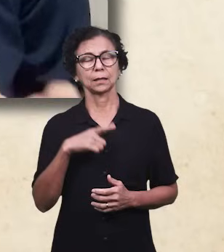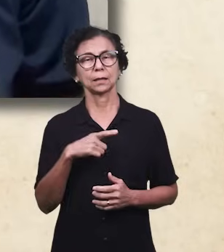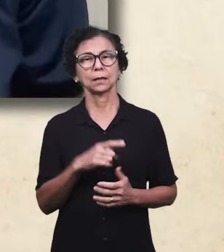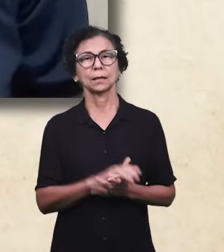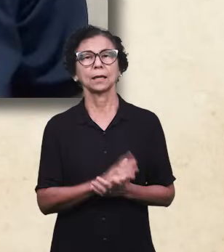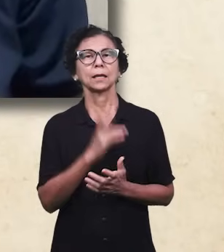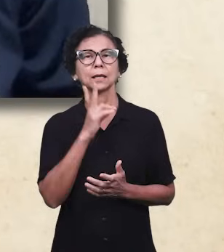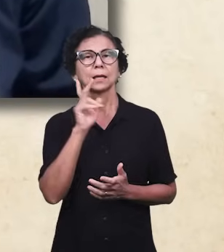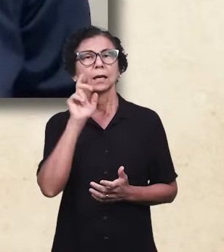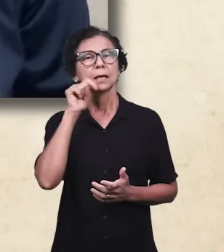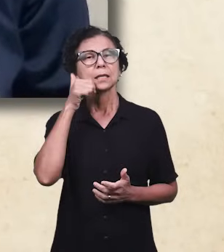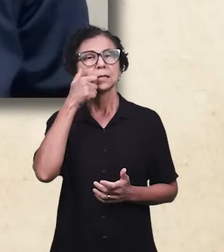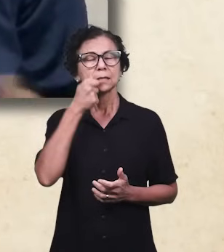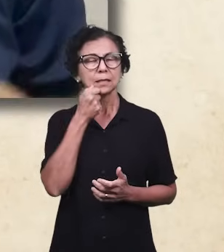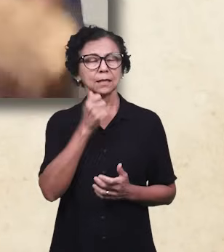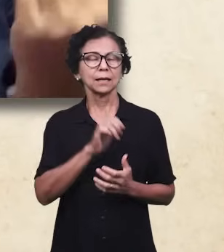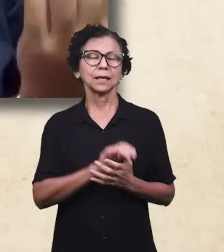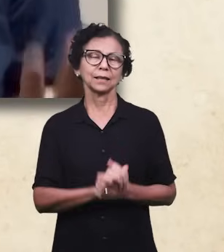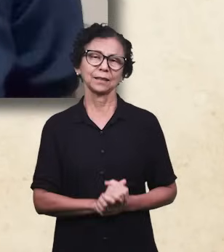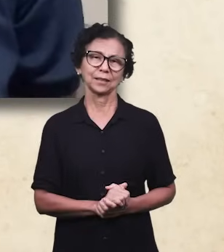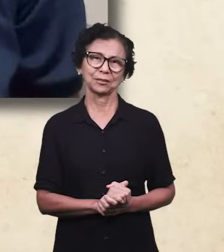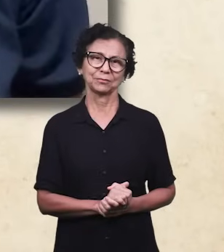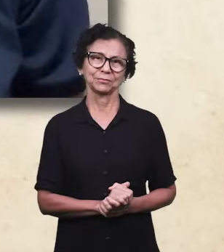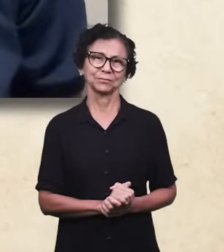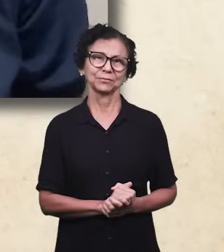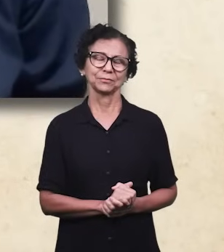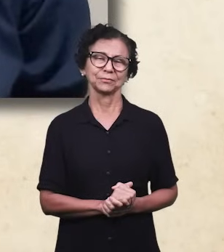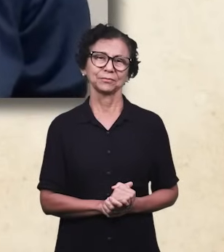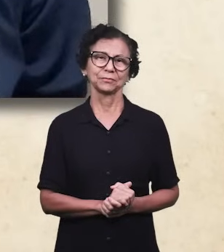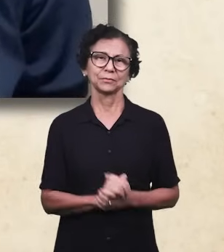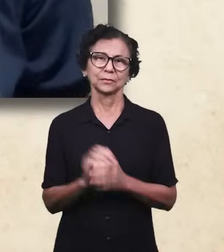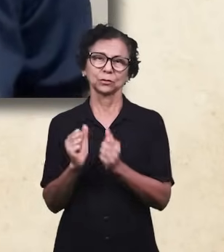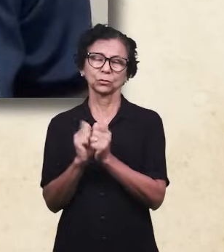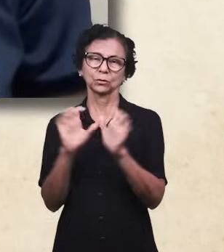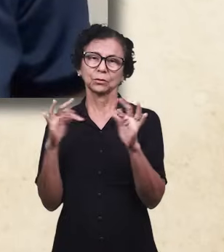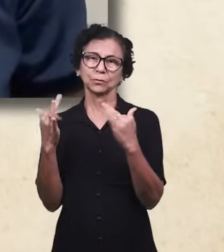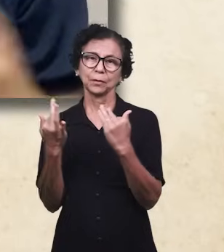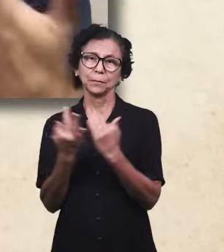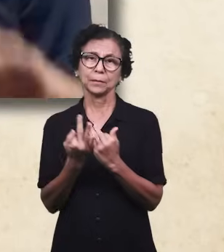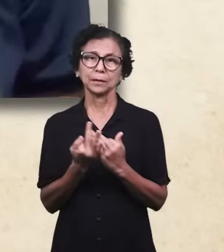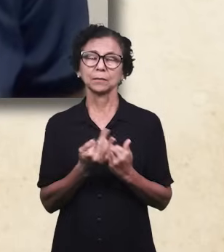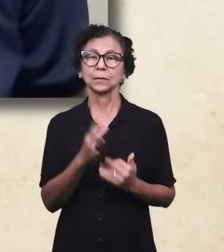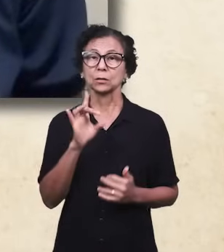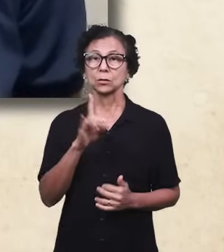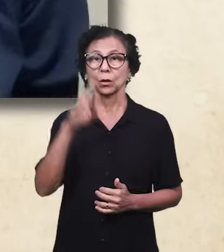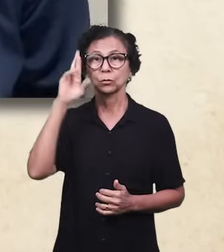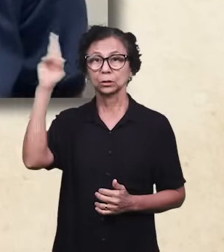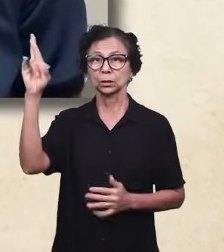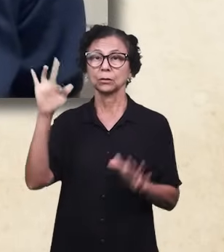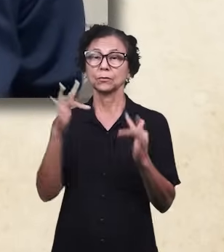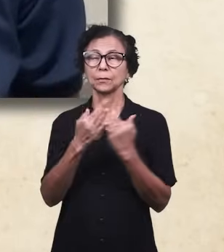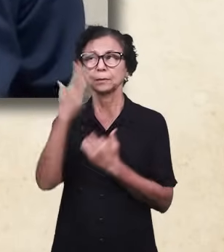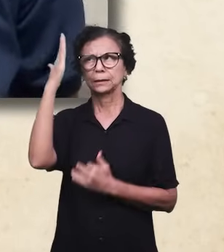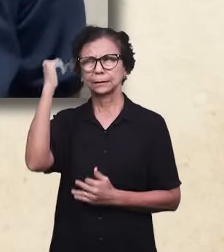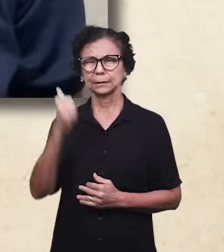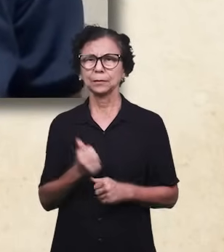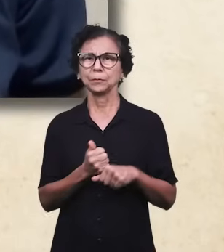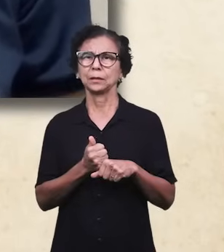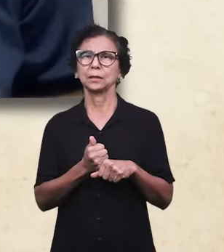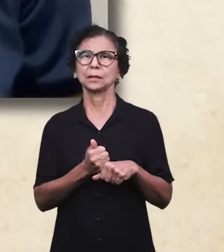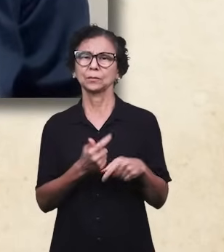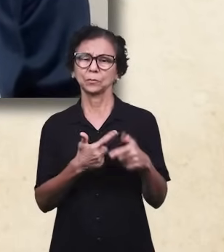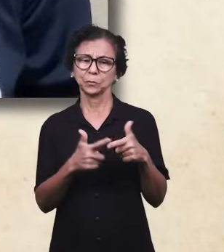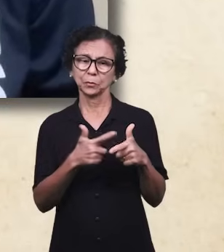só quem sabia da minha situação era o Senhor e minha família. E eu coloquei minha necessidade ao Senhor,